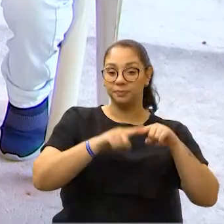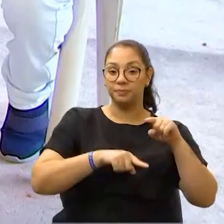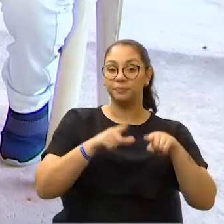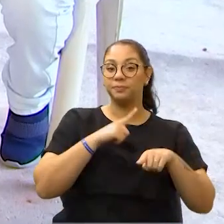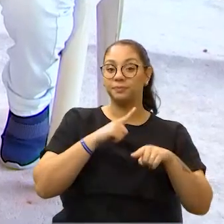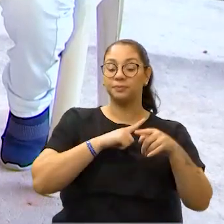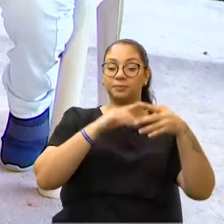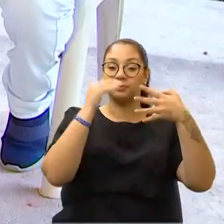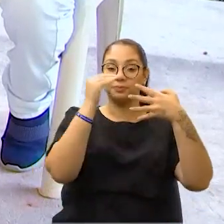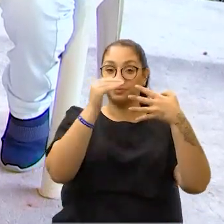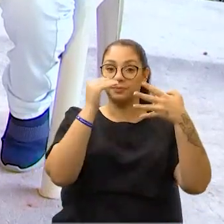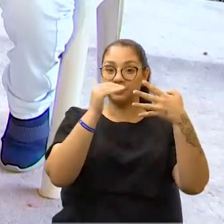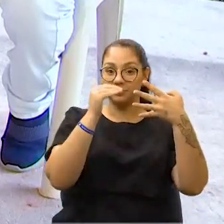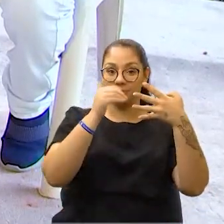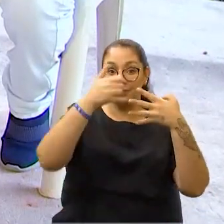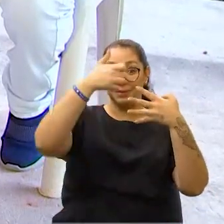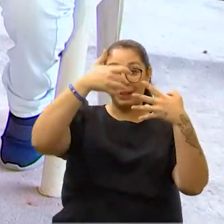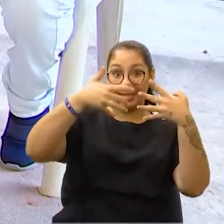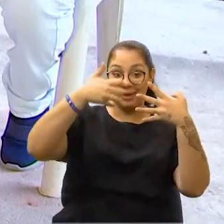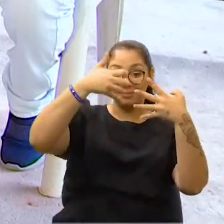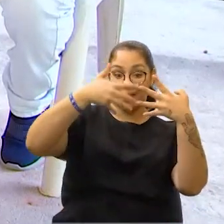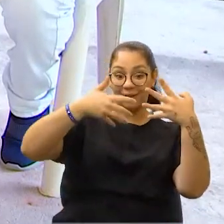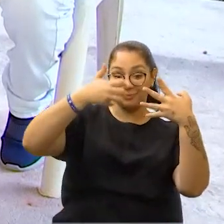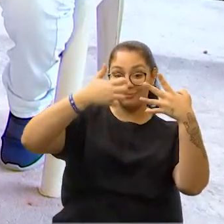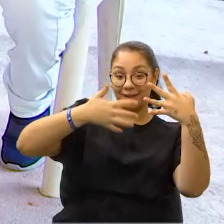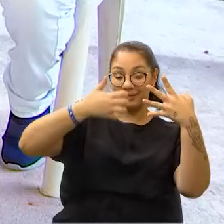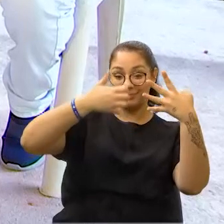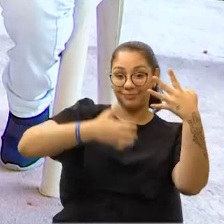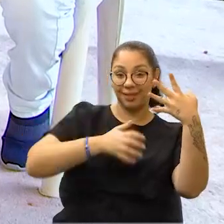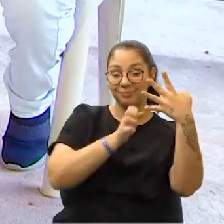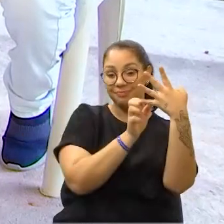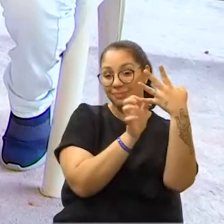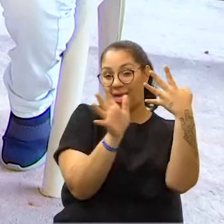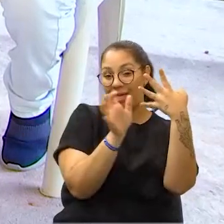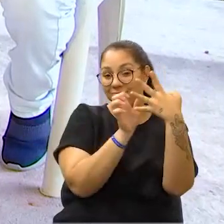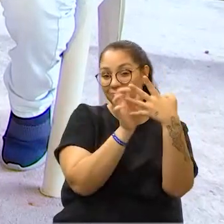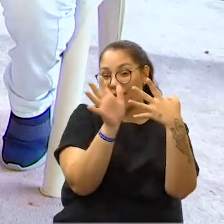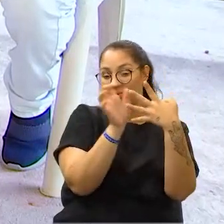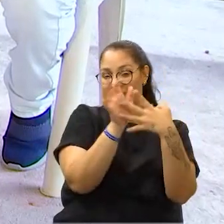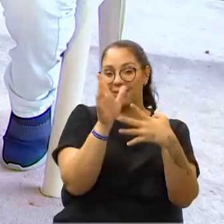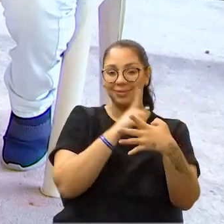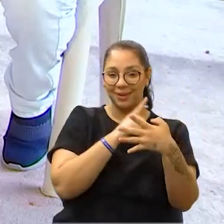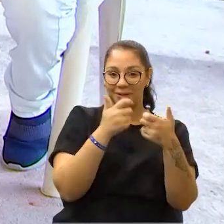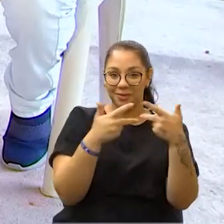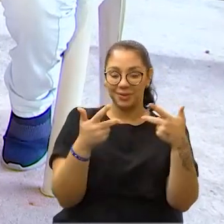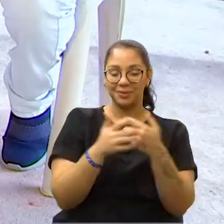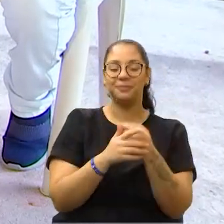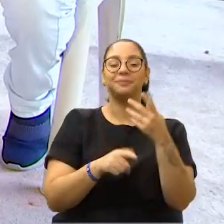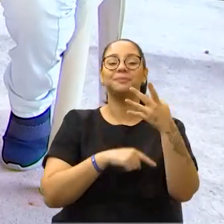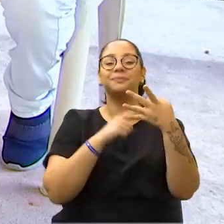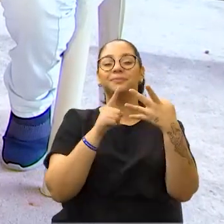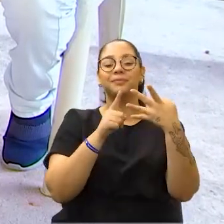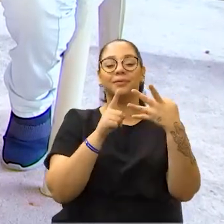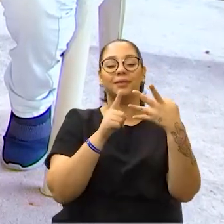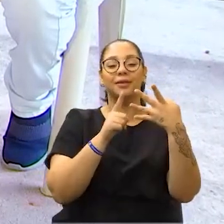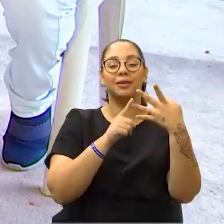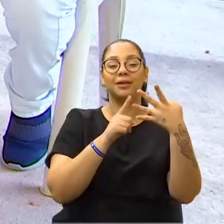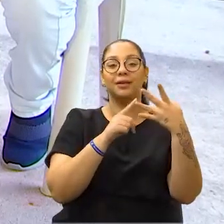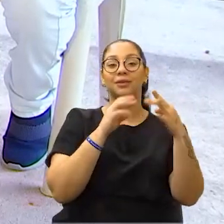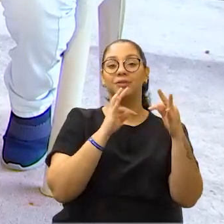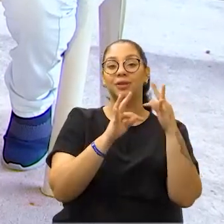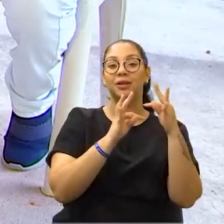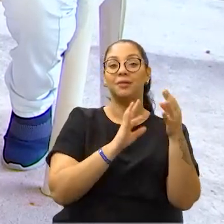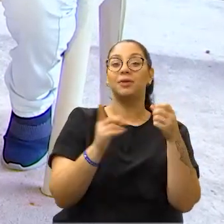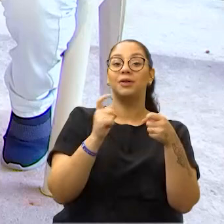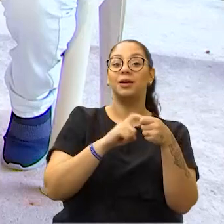vai ver que dentro de cada eixo tem muita coisa ainda dentro, né? Então, de tratamento e recuperação, o